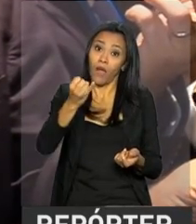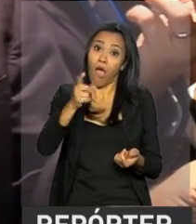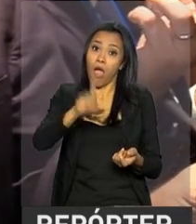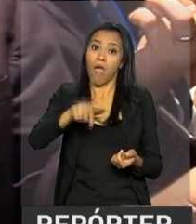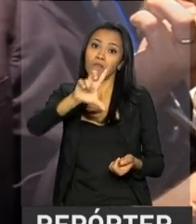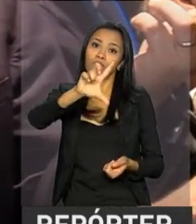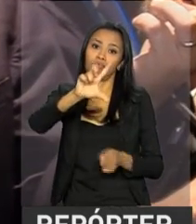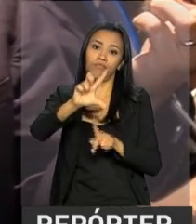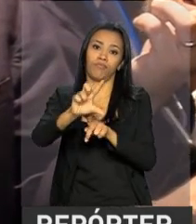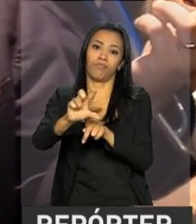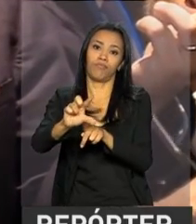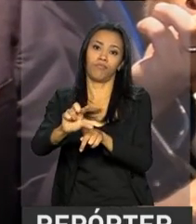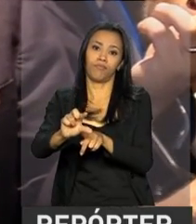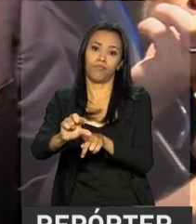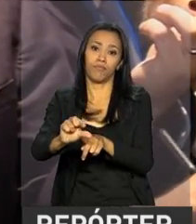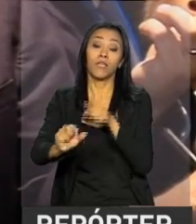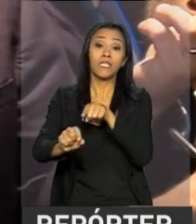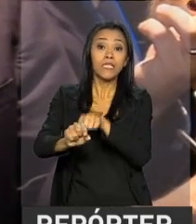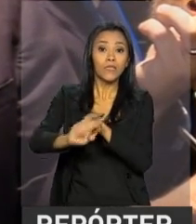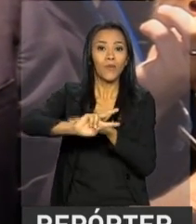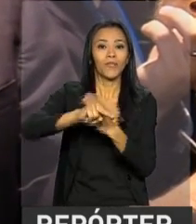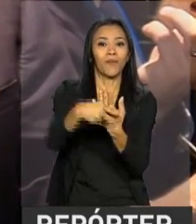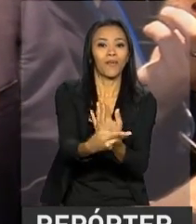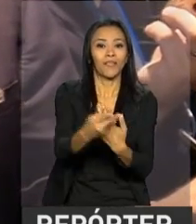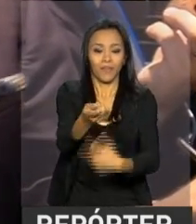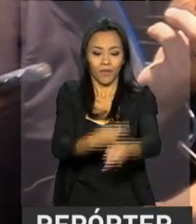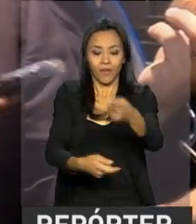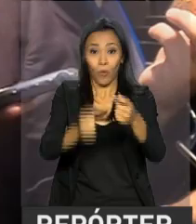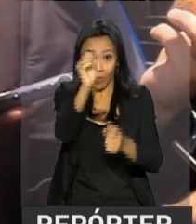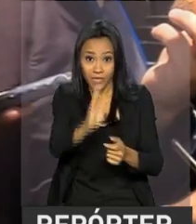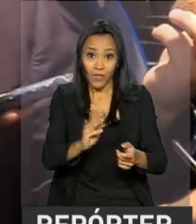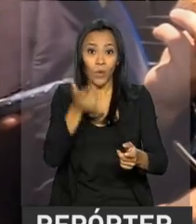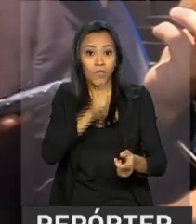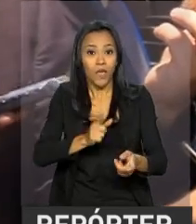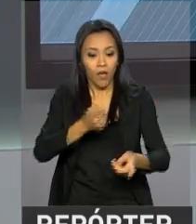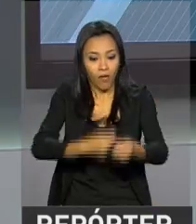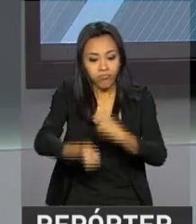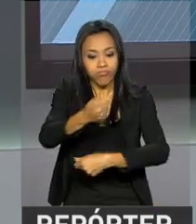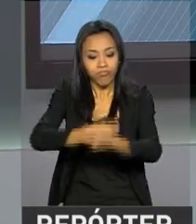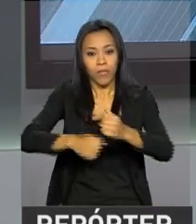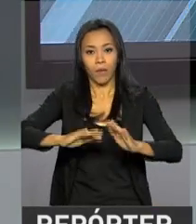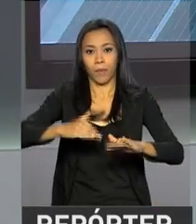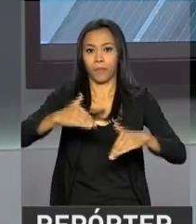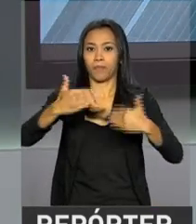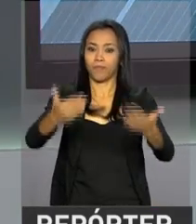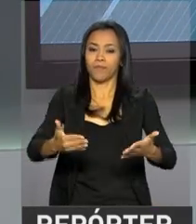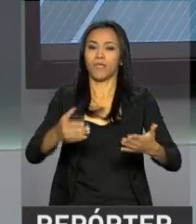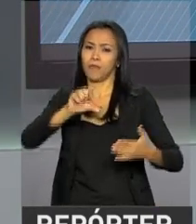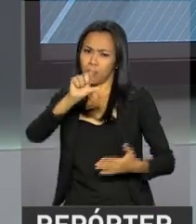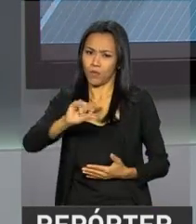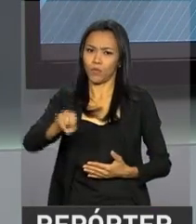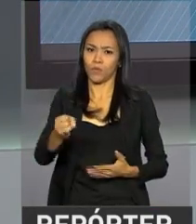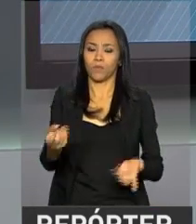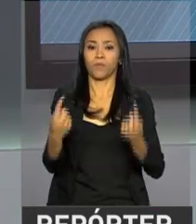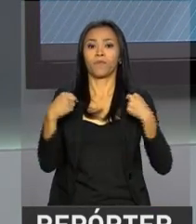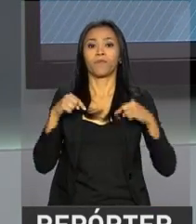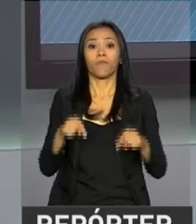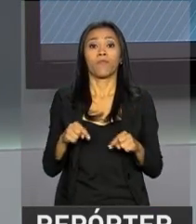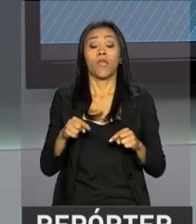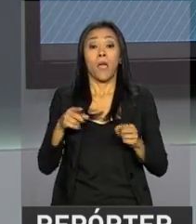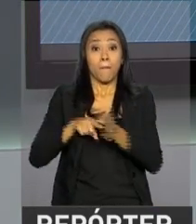permitindo que o brasil cresça mais com menos inflação e mail juro a mais completa pesquisa